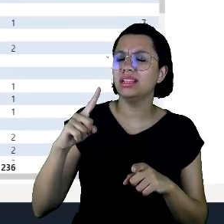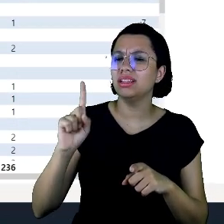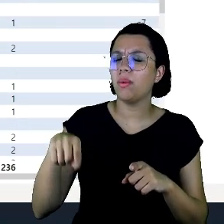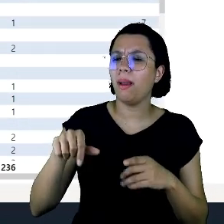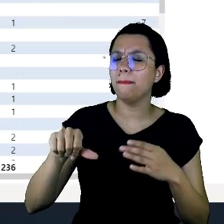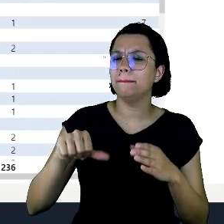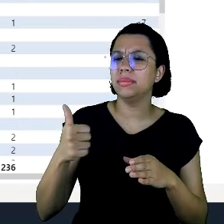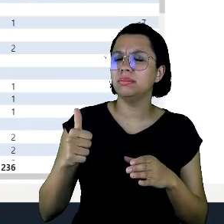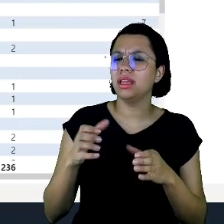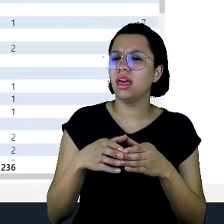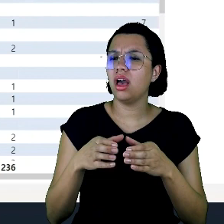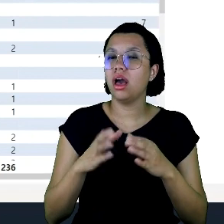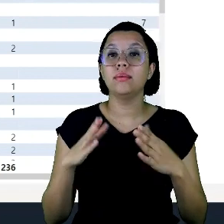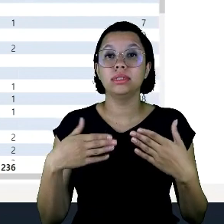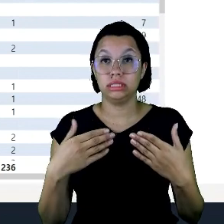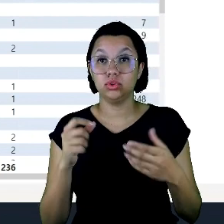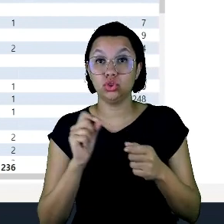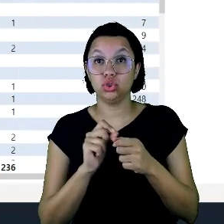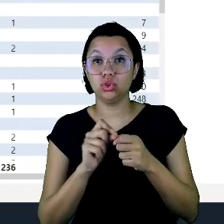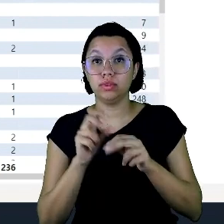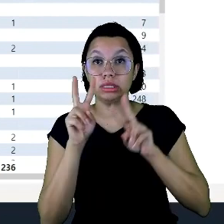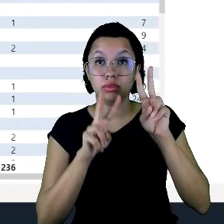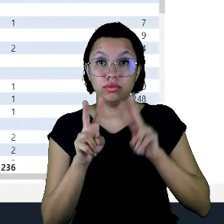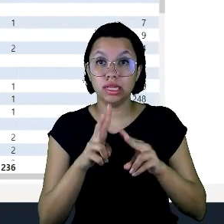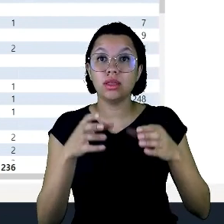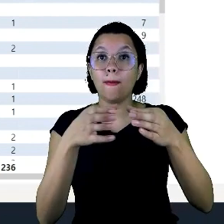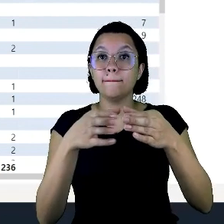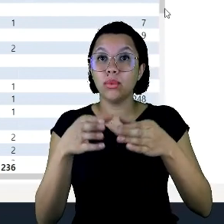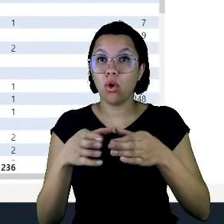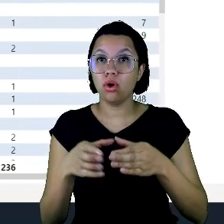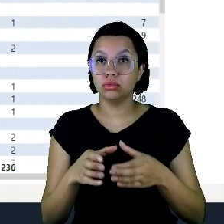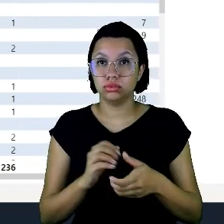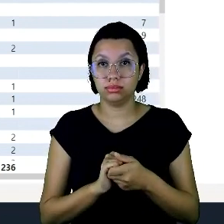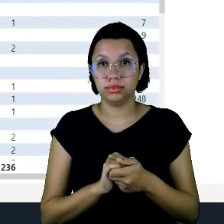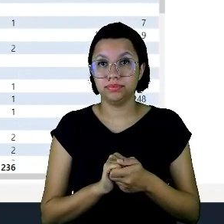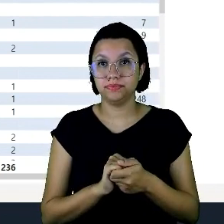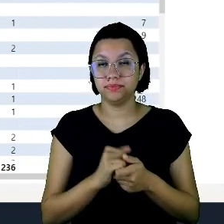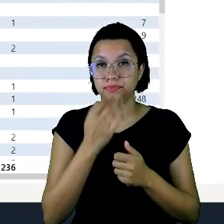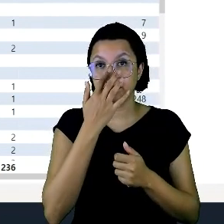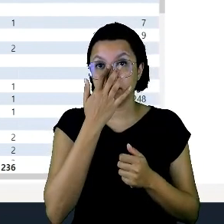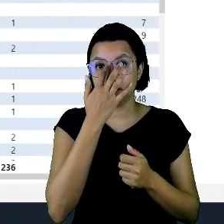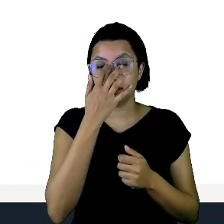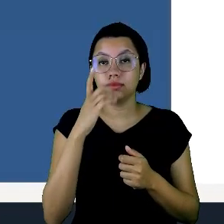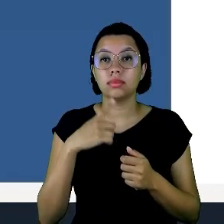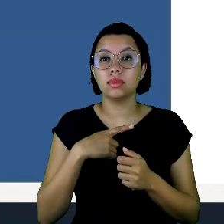primeira turma, então aqui a gente fez uma visualização por turma.